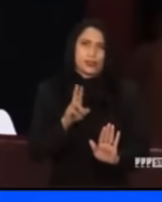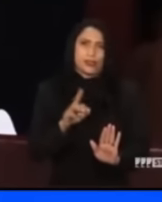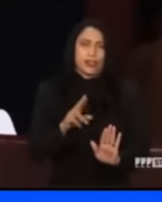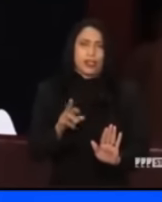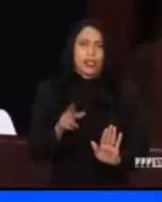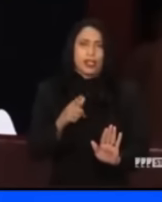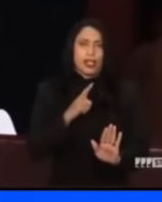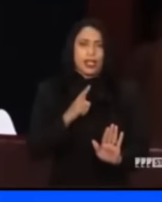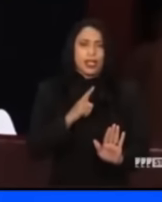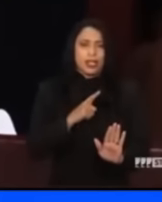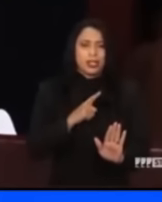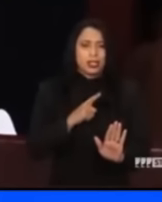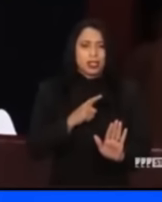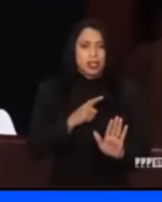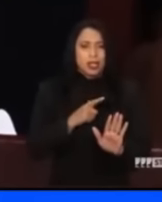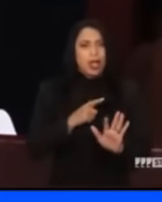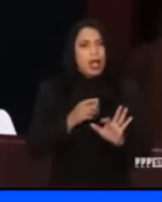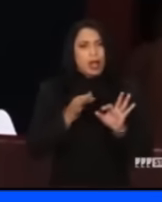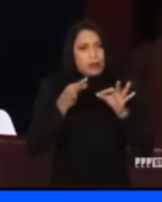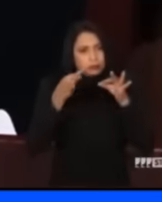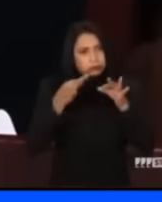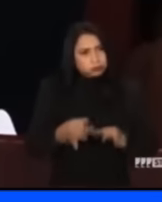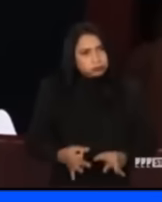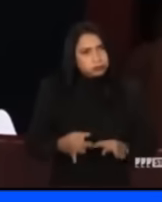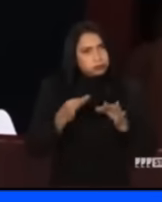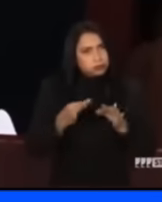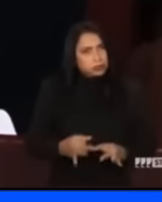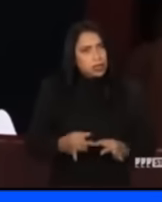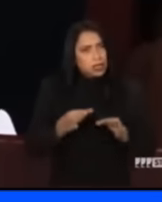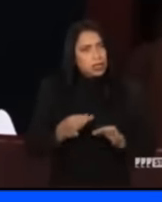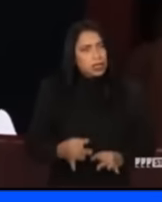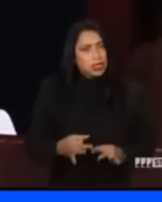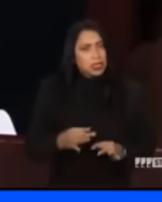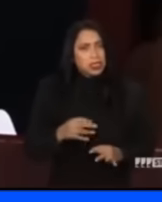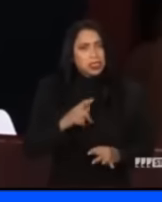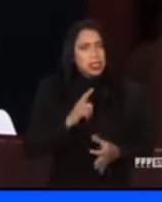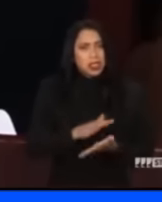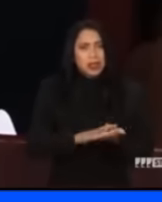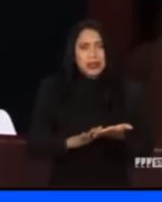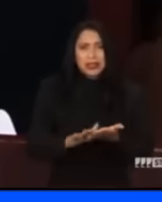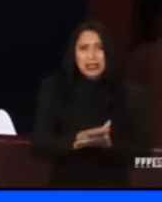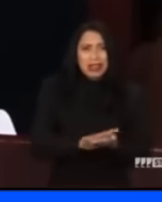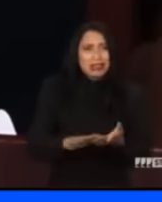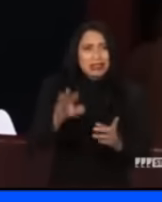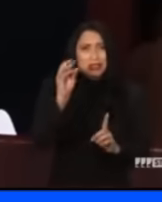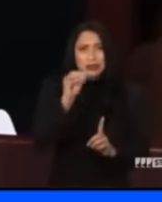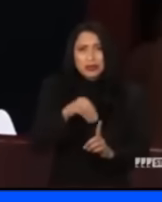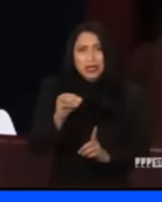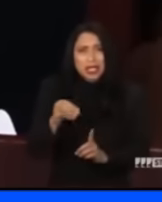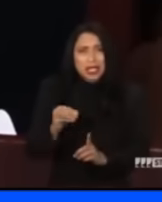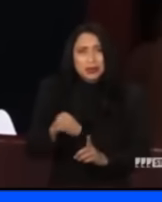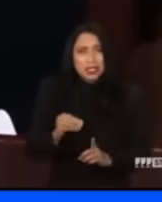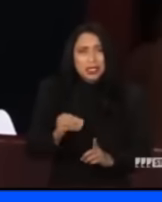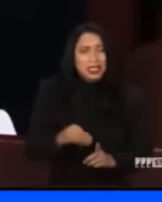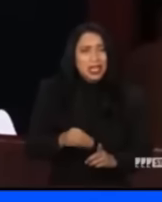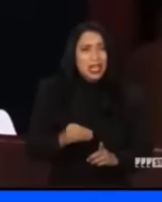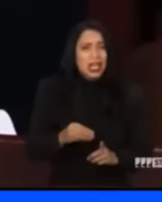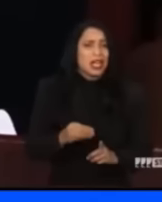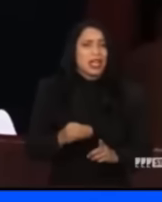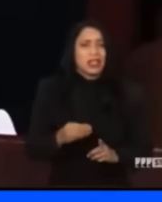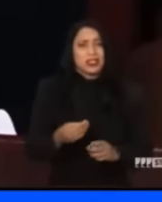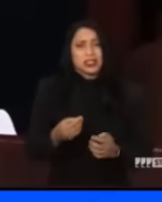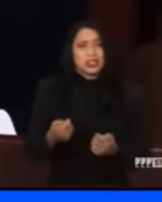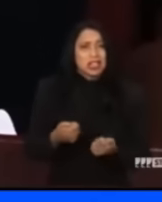total lisura nas eleições, nenhuma vulnerabilidade nas urnas